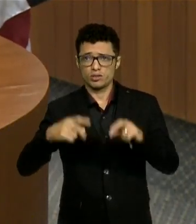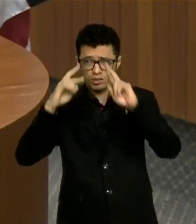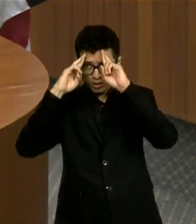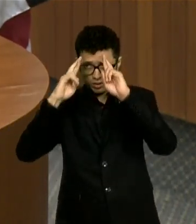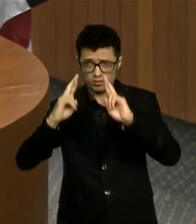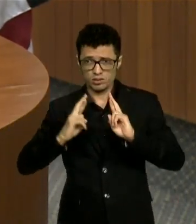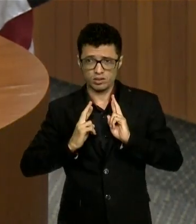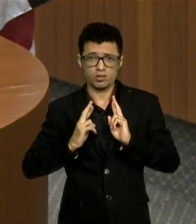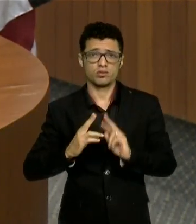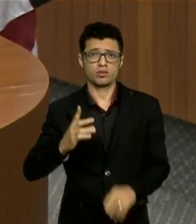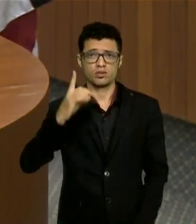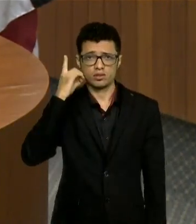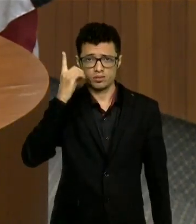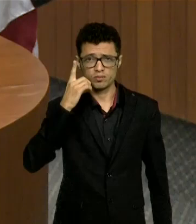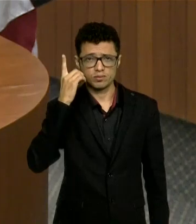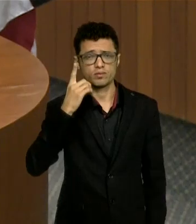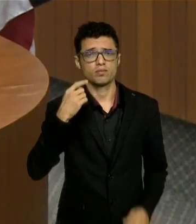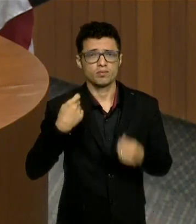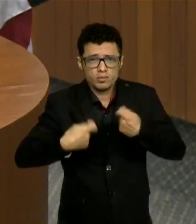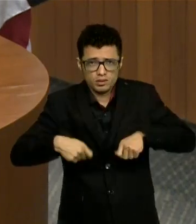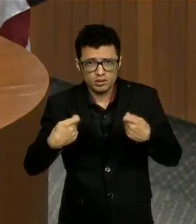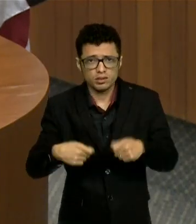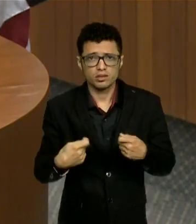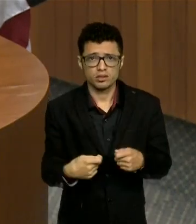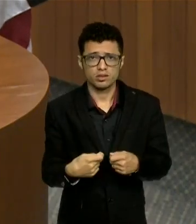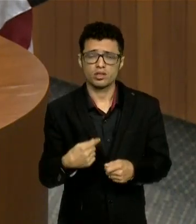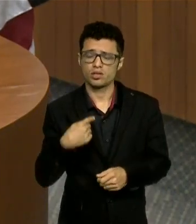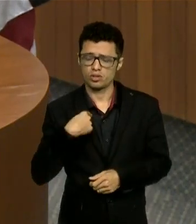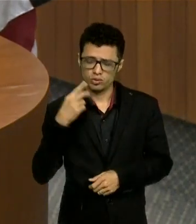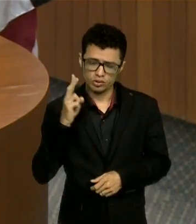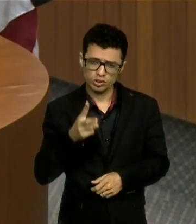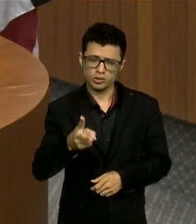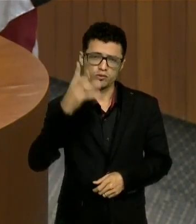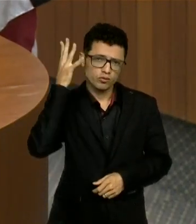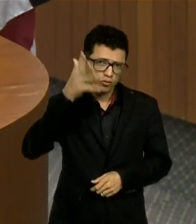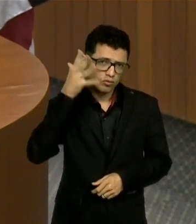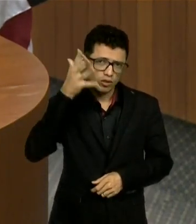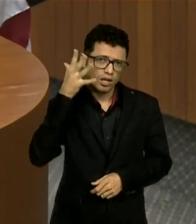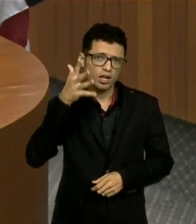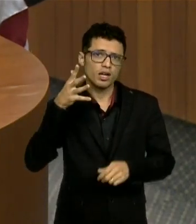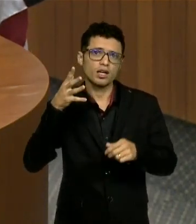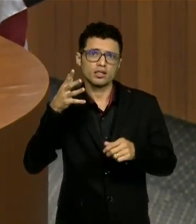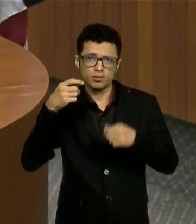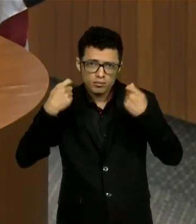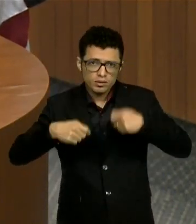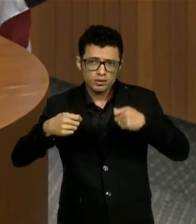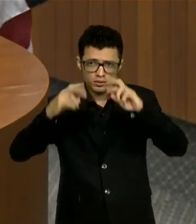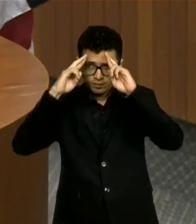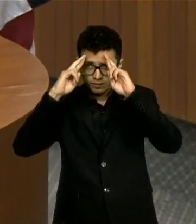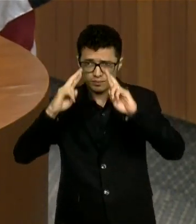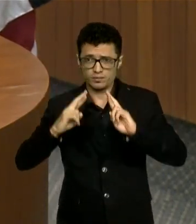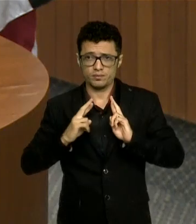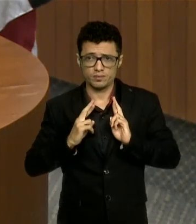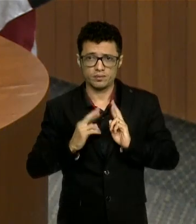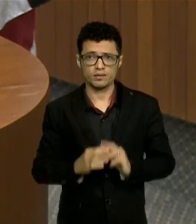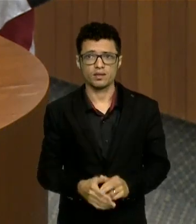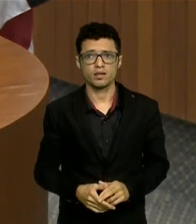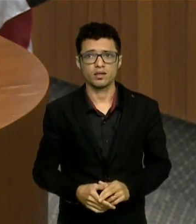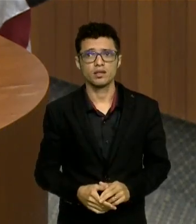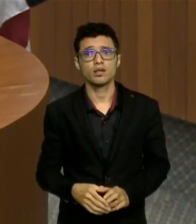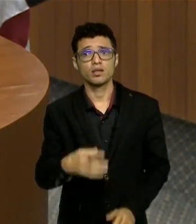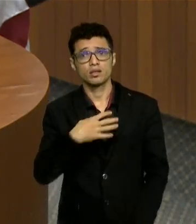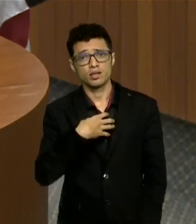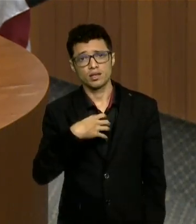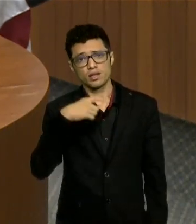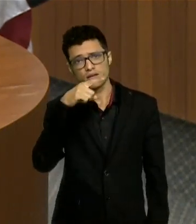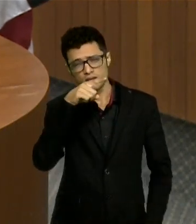em todos os espaços que forem necessários. Então, gostaria de deixar aqui registrado a indelicadeza de quem estava à frente do evento, dentro do nosso